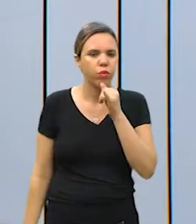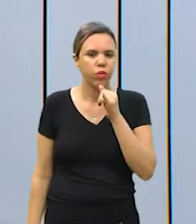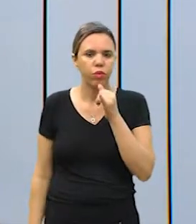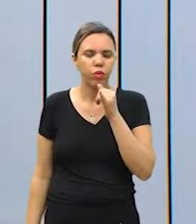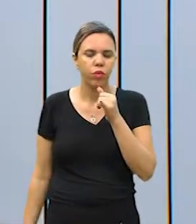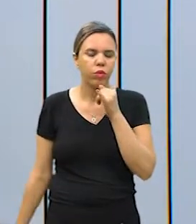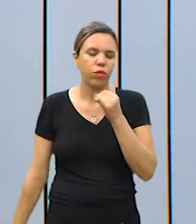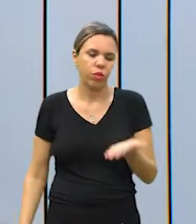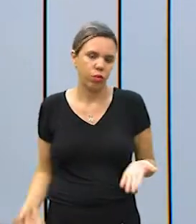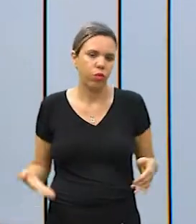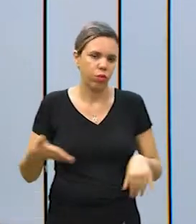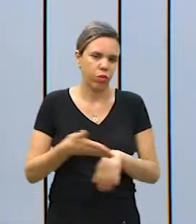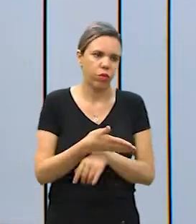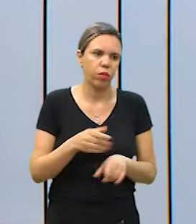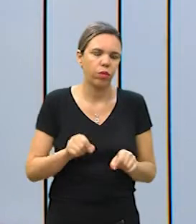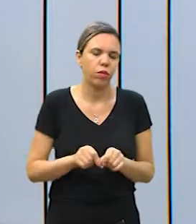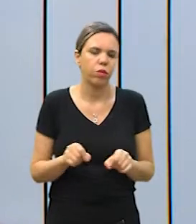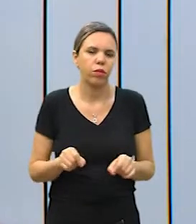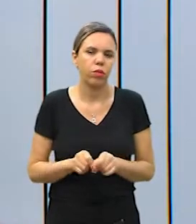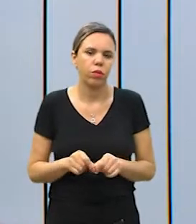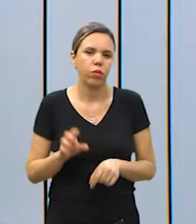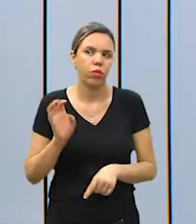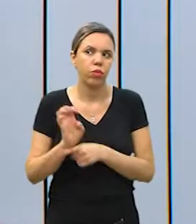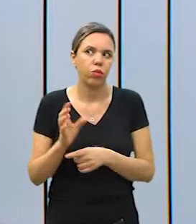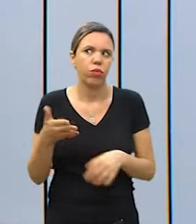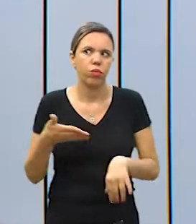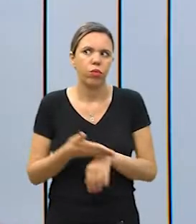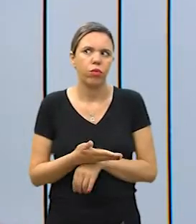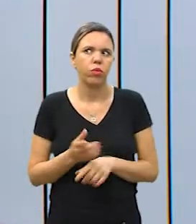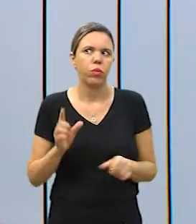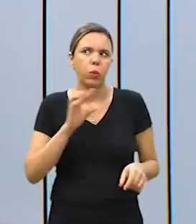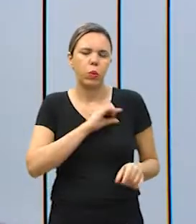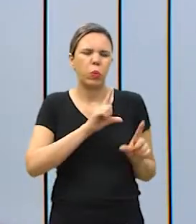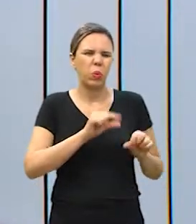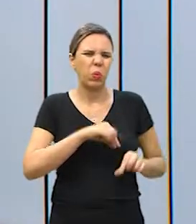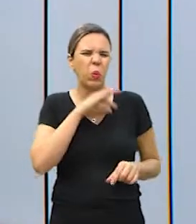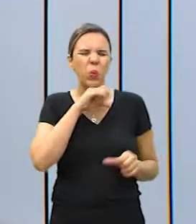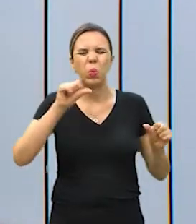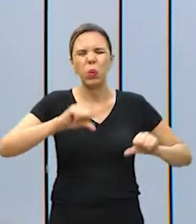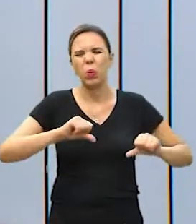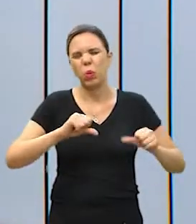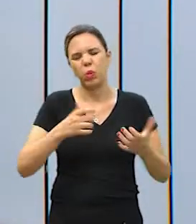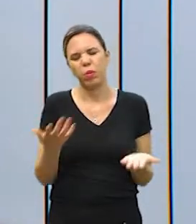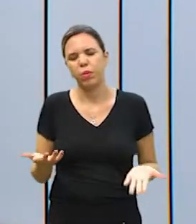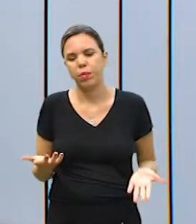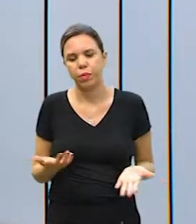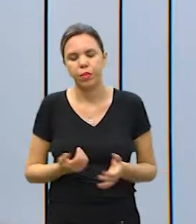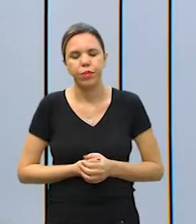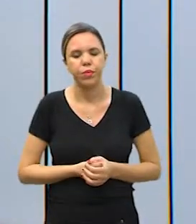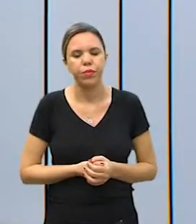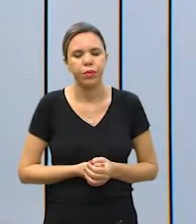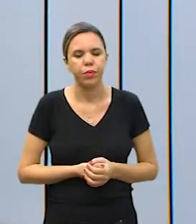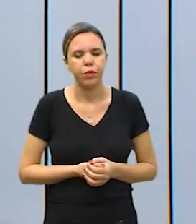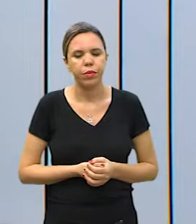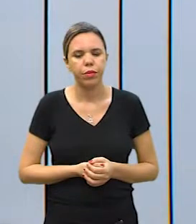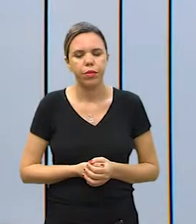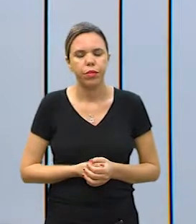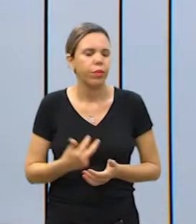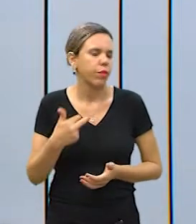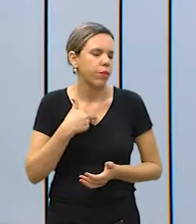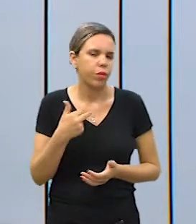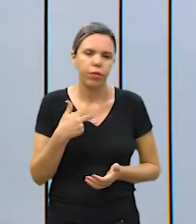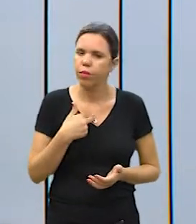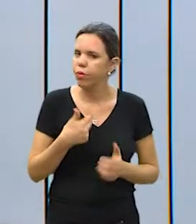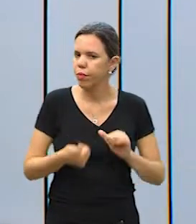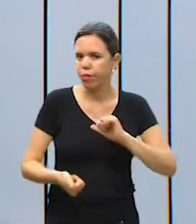exemplo, na rede, né? Principalmente na rede estadual, é desumano. Então, não